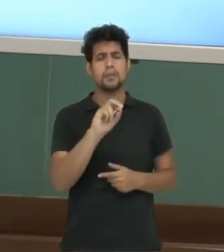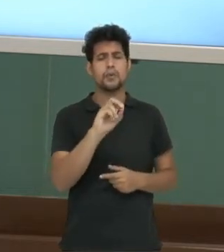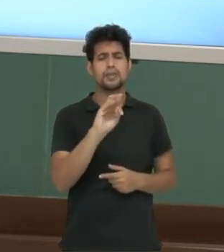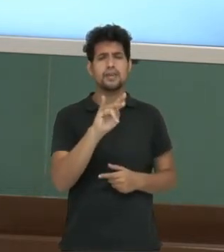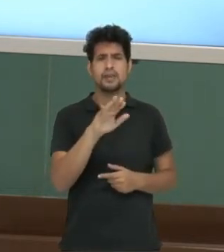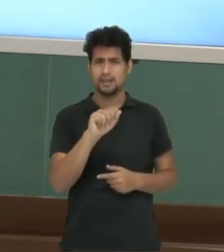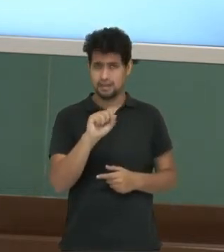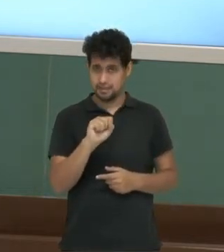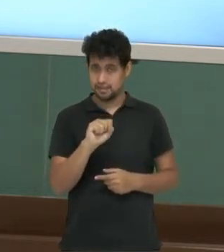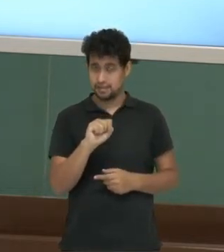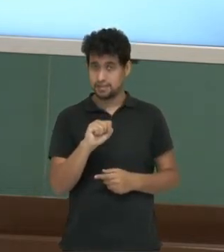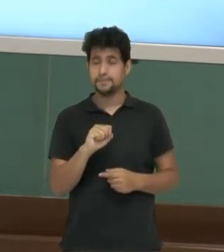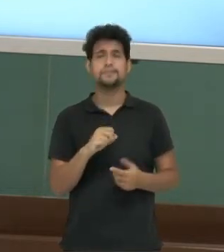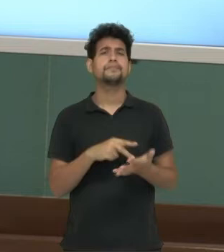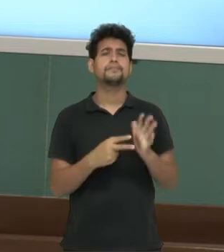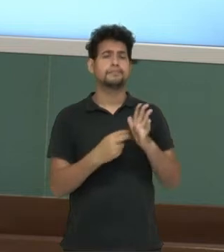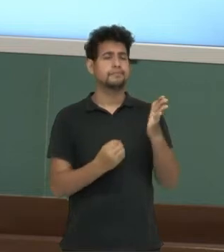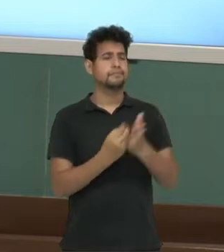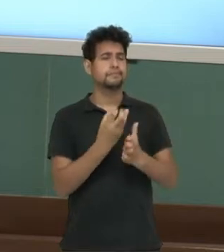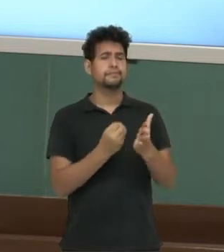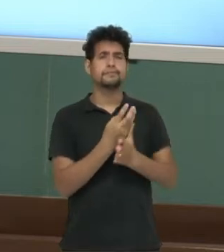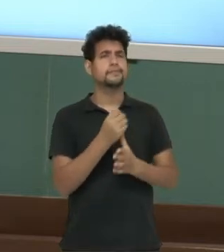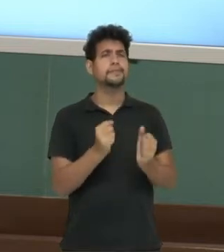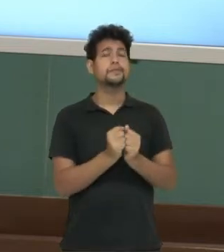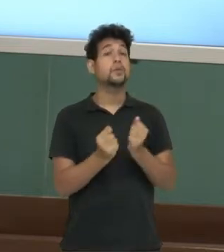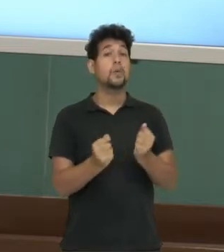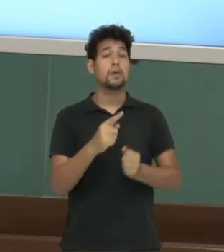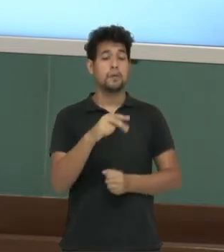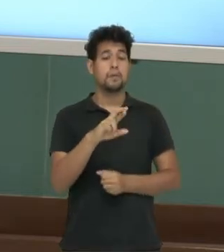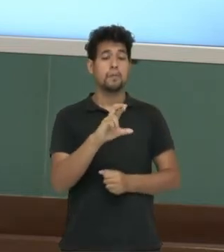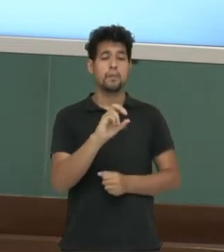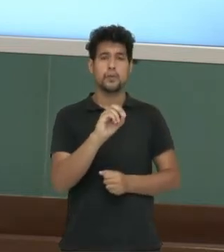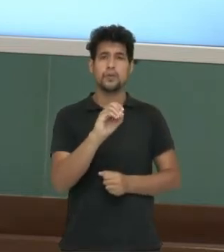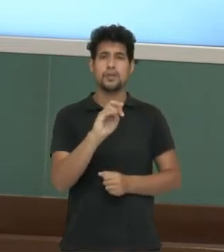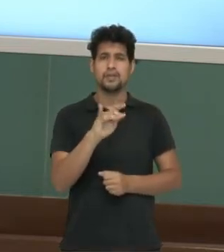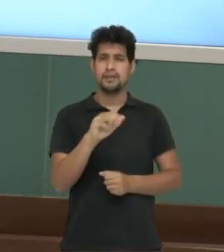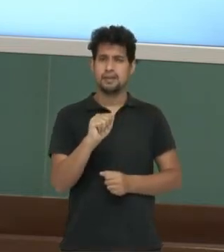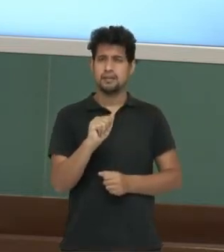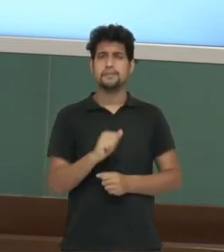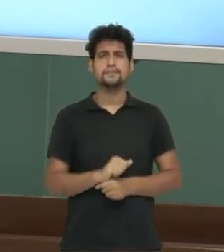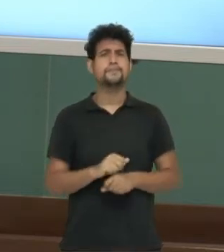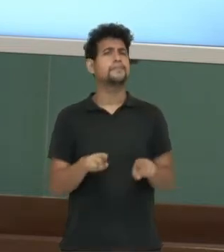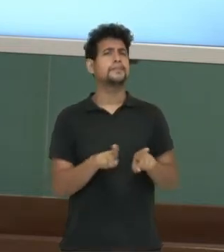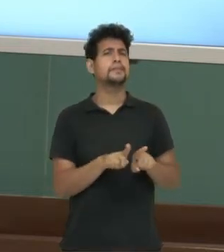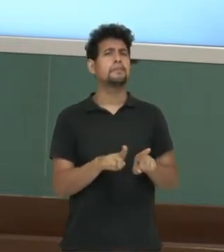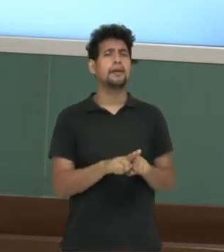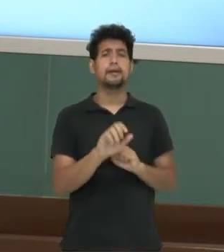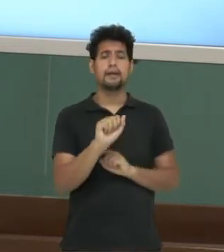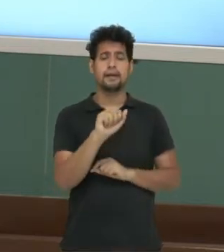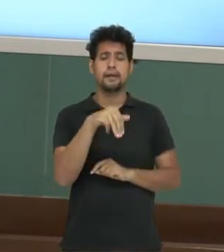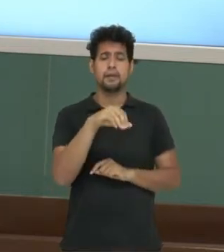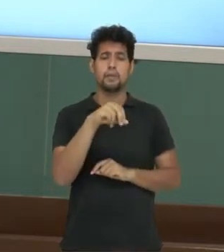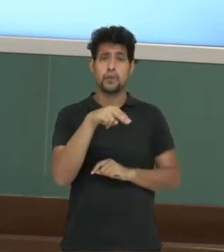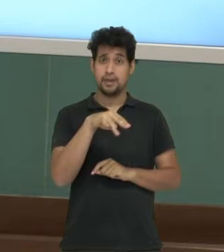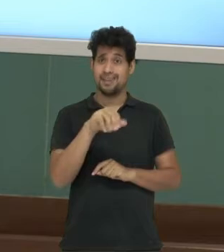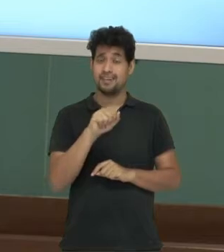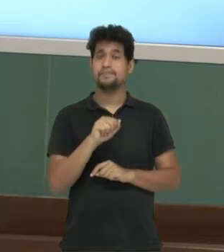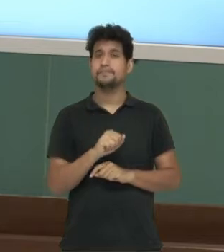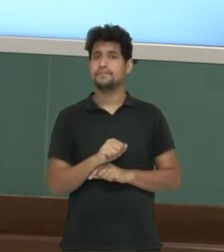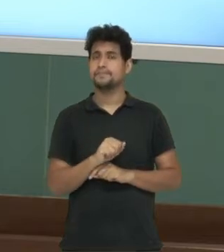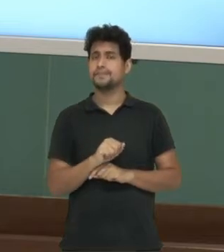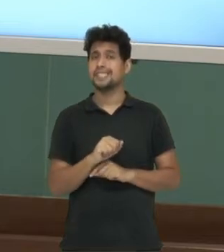são excretas que são produzidas através da proteína, tá? E da amônia. A amônia, ela é uma substância tóxica,